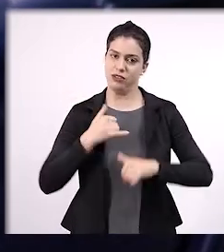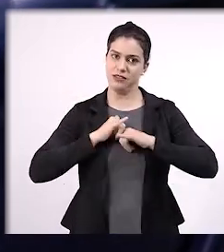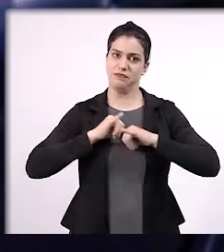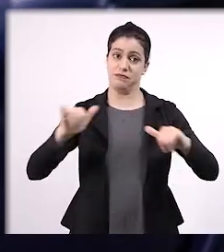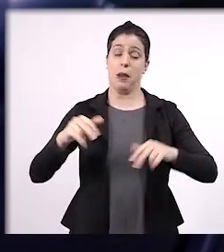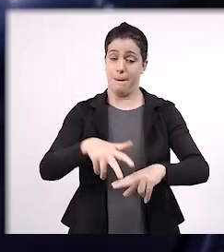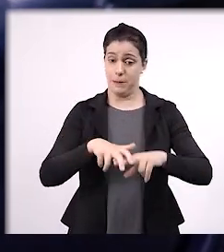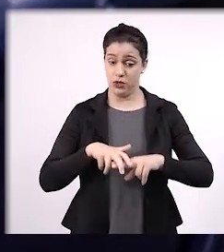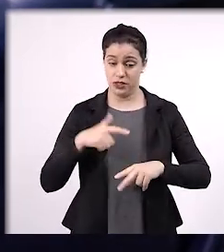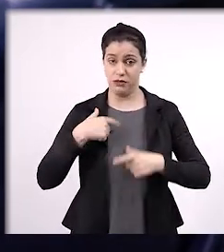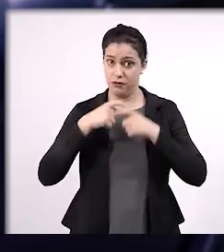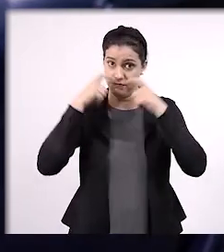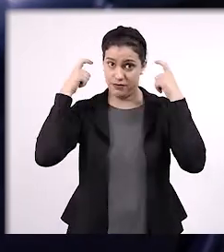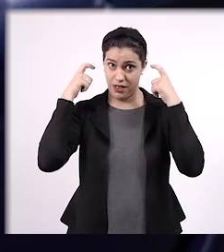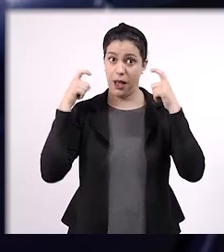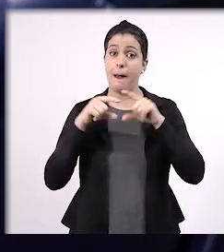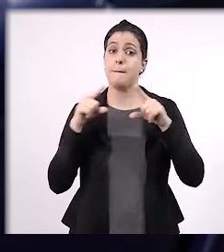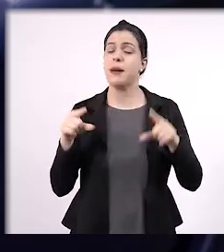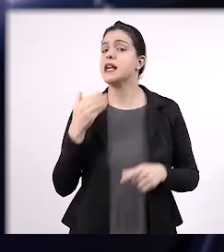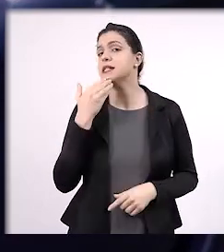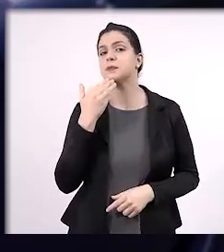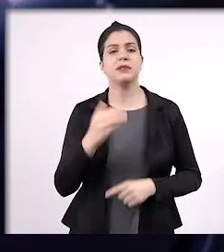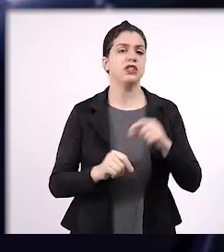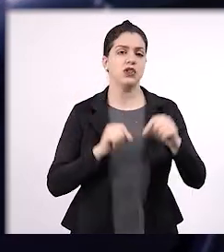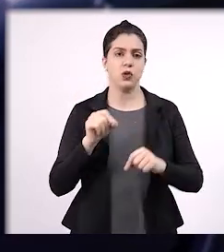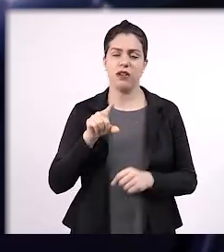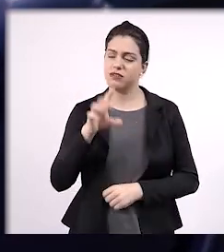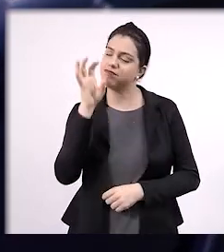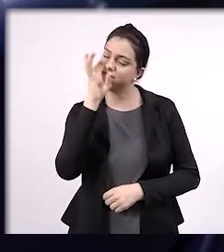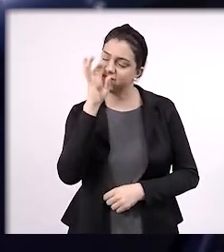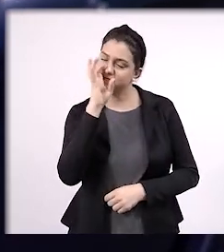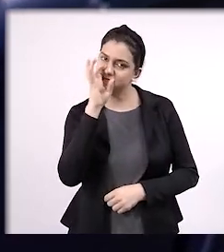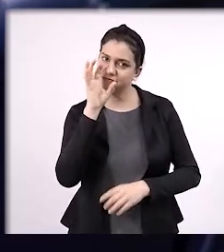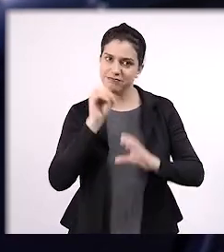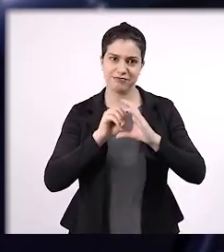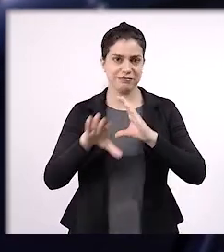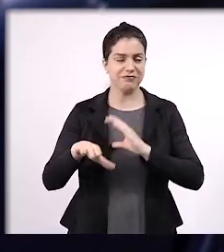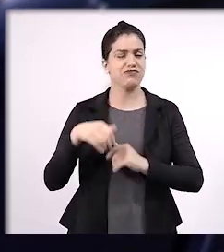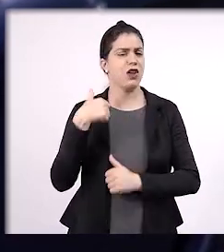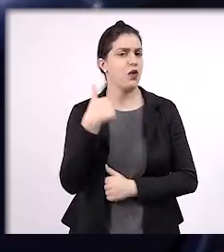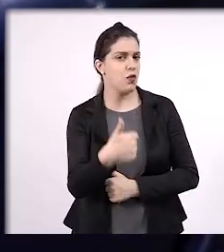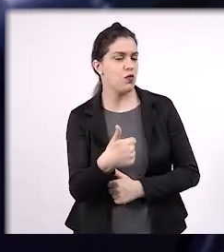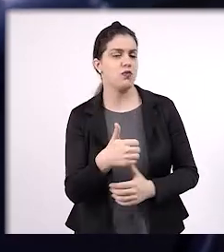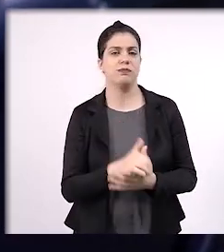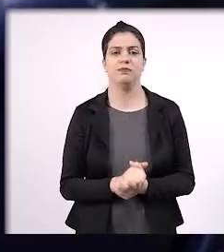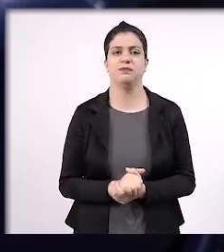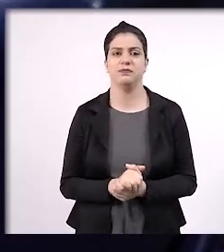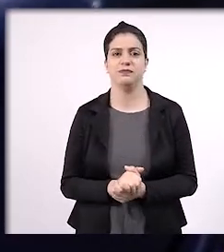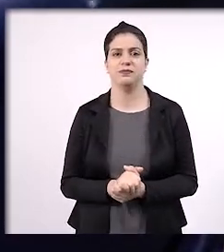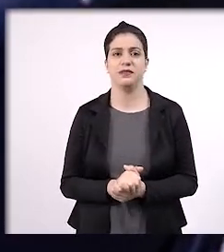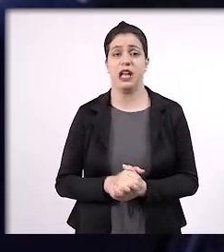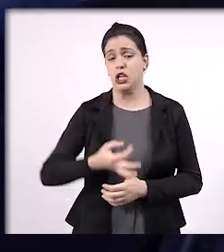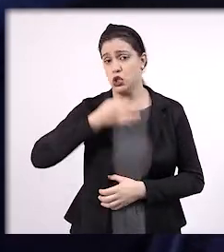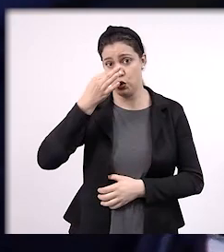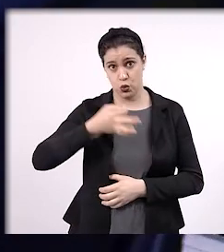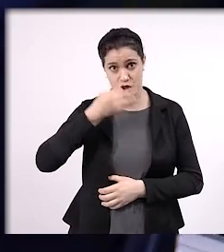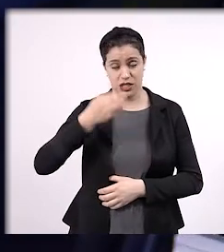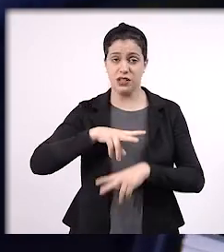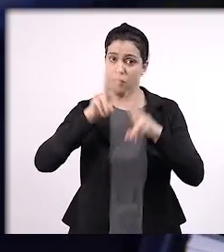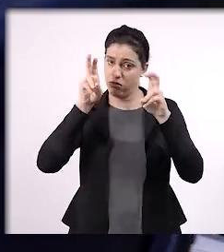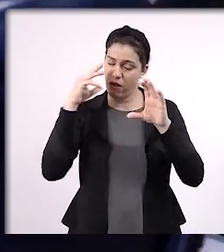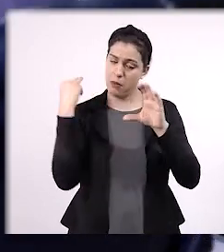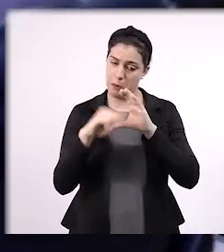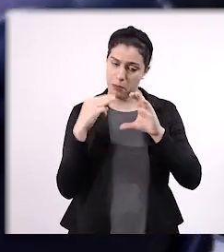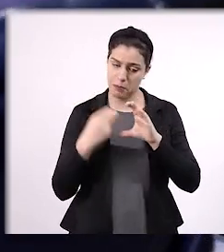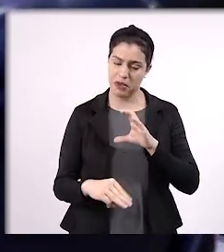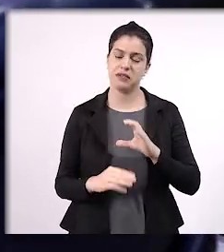Por isso eu vou colocar minha máscara, mas não sem antes pedir para que você assista, compartilhe, curta, envie sugestões de temas para